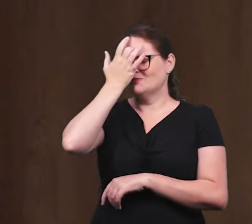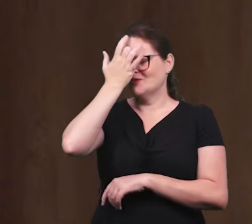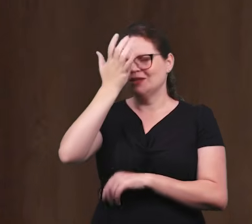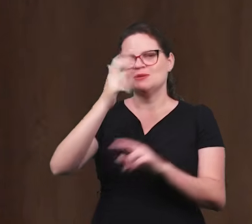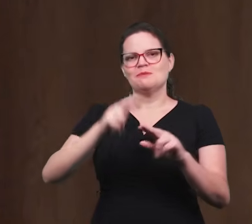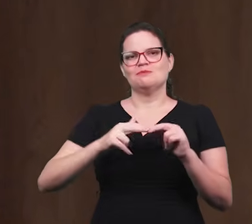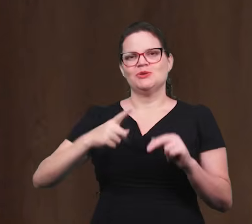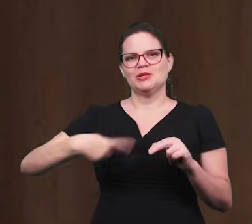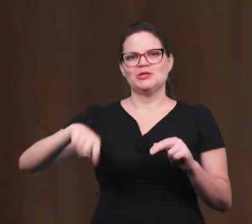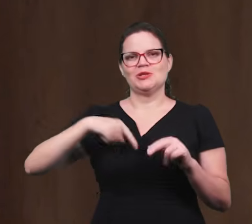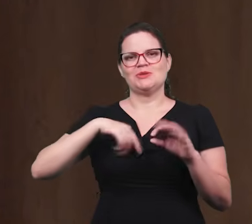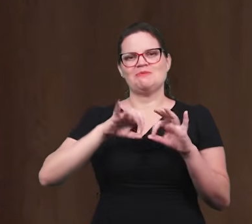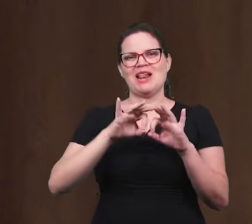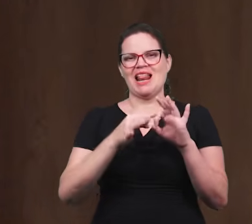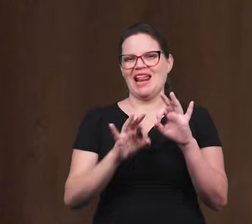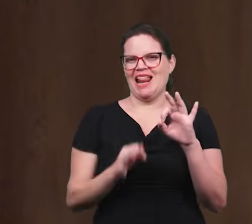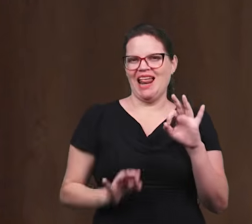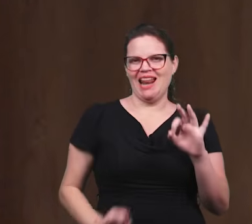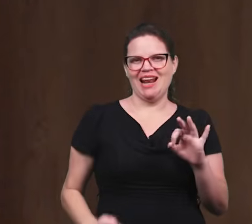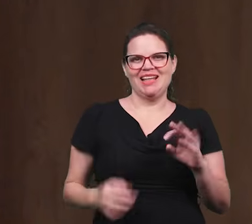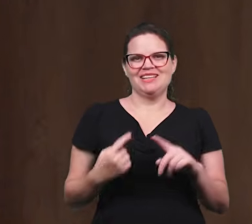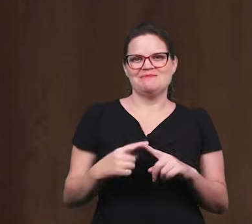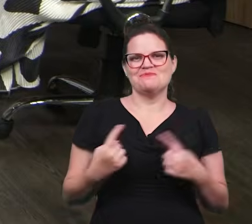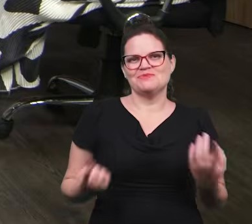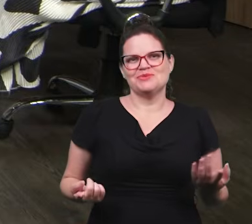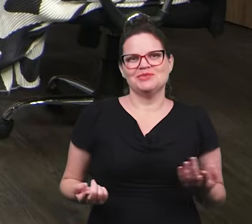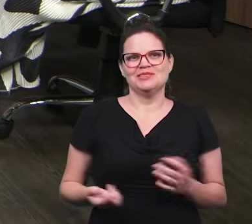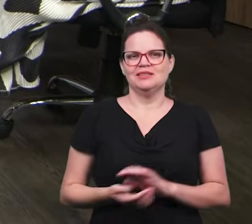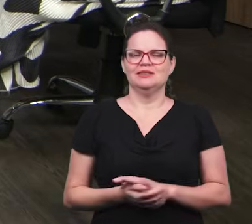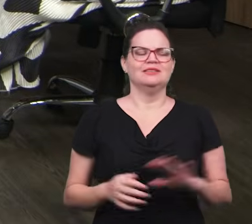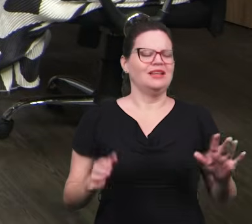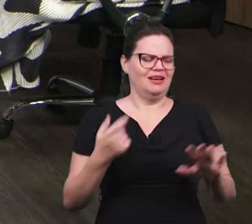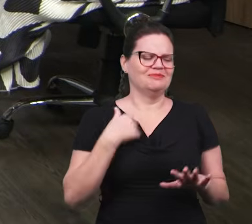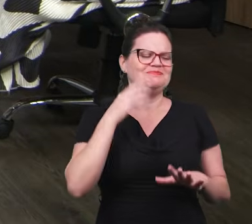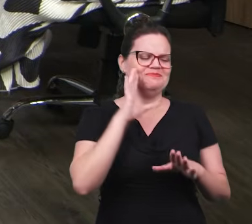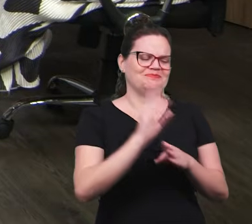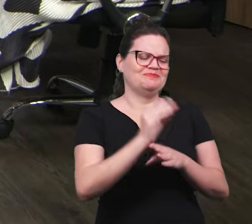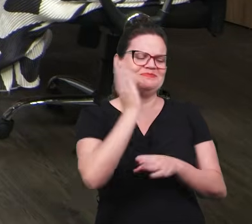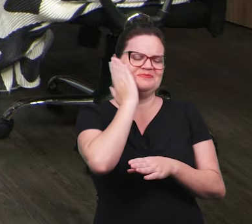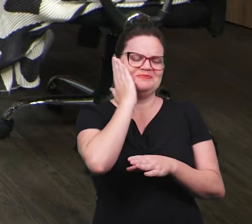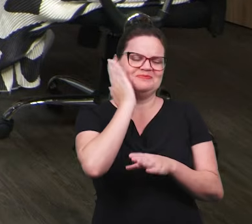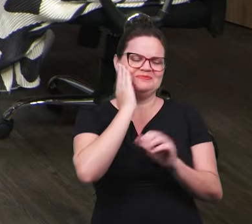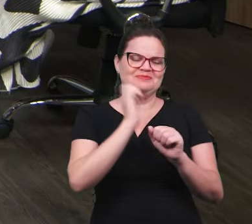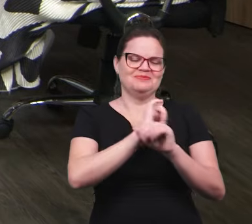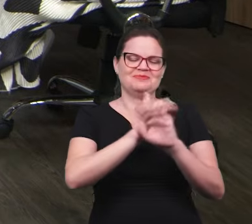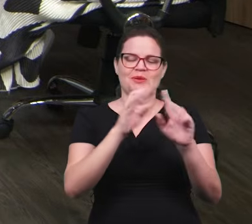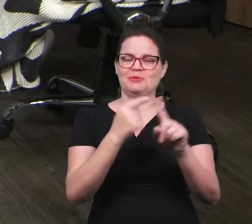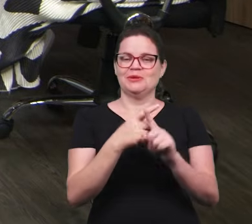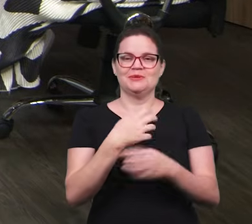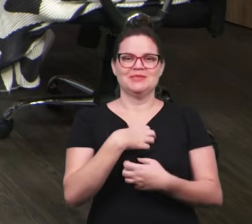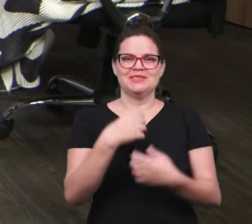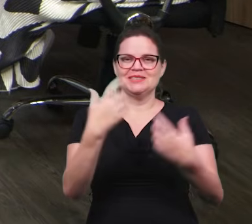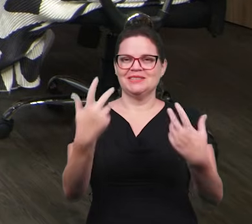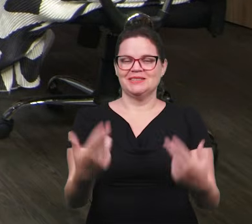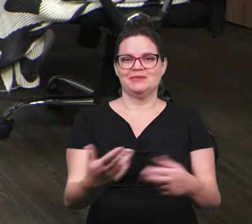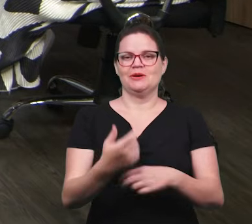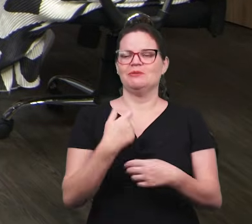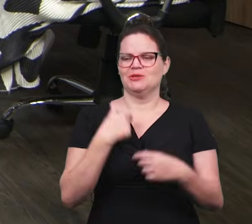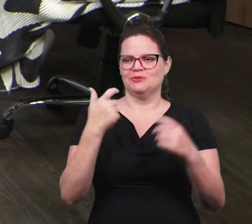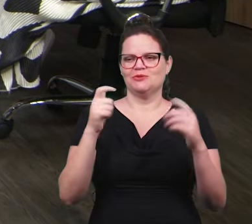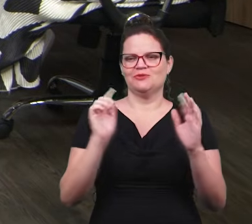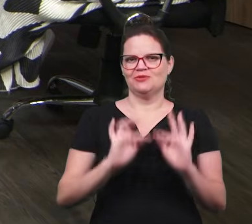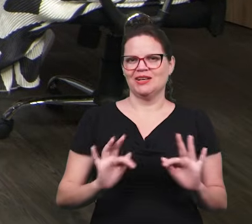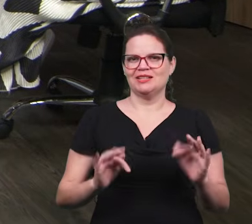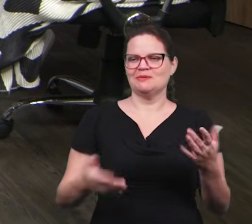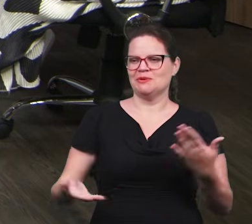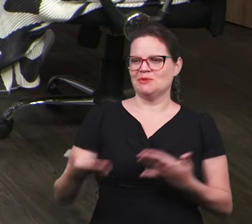isso que a gente se empolga um pouco para falar assim, porque... Não, compreendo falar perfeitamente, compreendo perfeitamente, porque eu sinto a Fico muito feliz de tratar